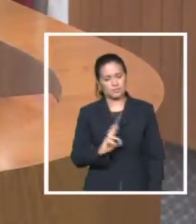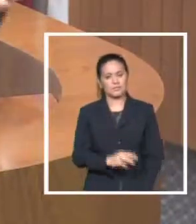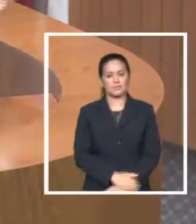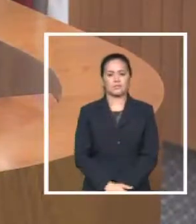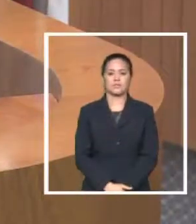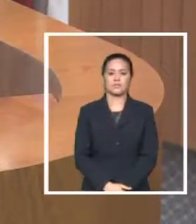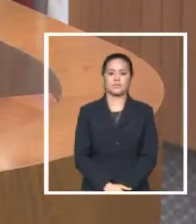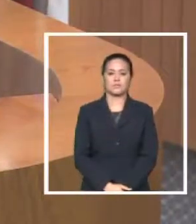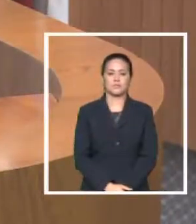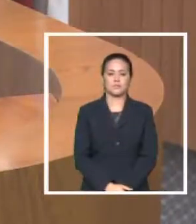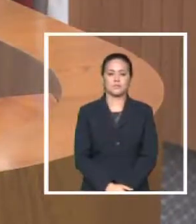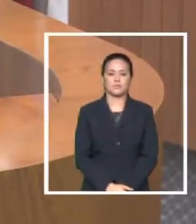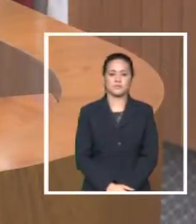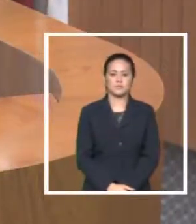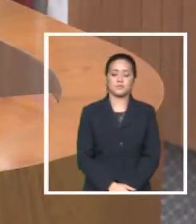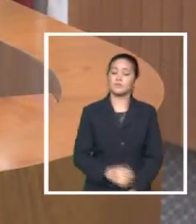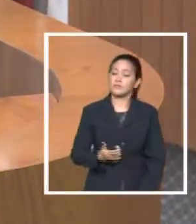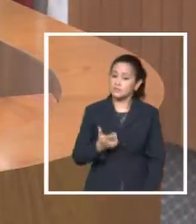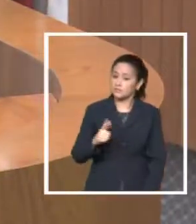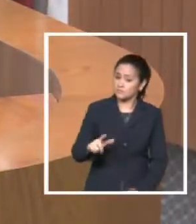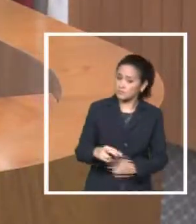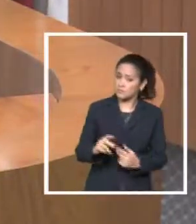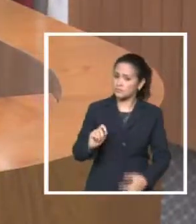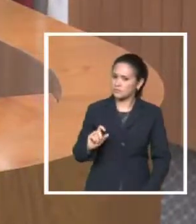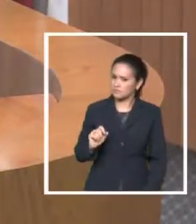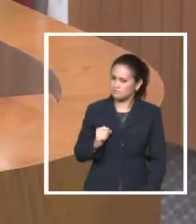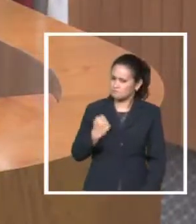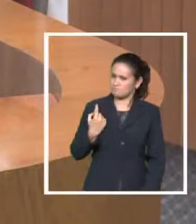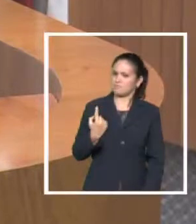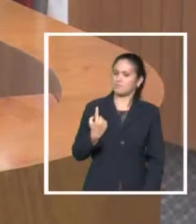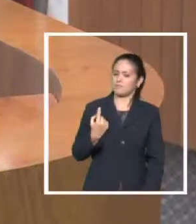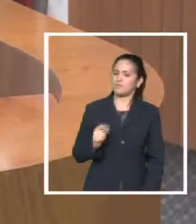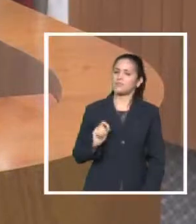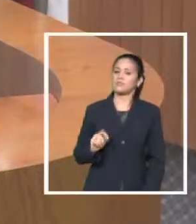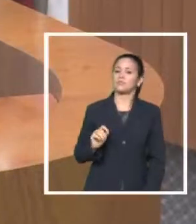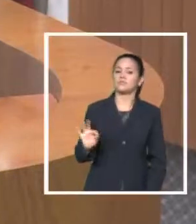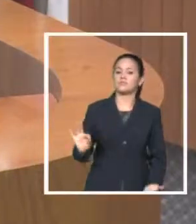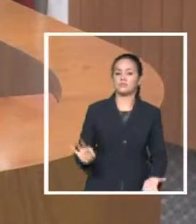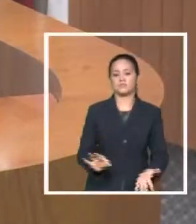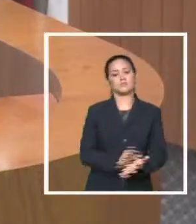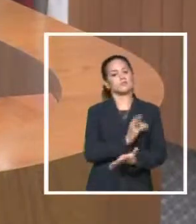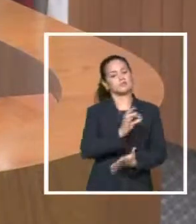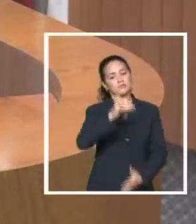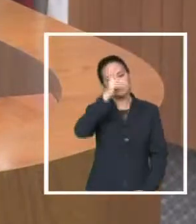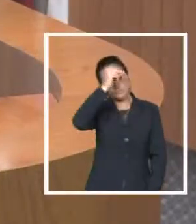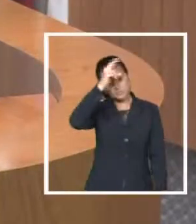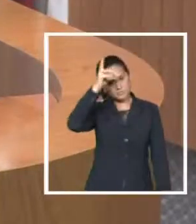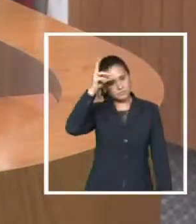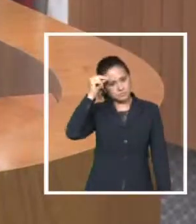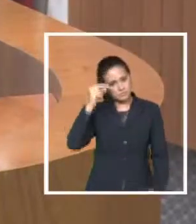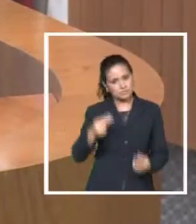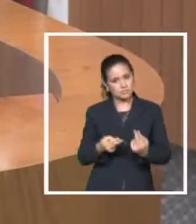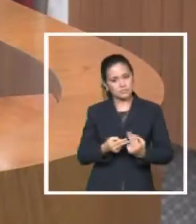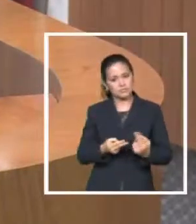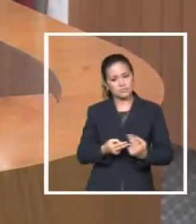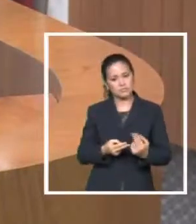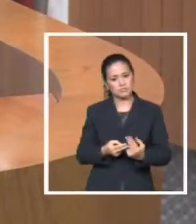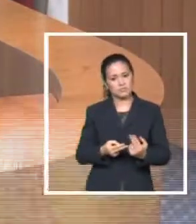Uma outra coisa que nos causou muita estranheza foi o contrato da Prefeitura de Timon com a Tecnic.